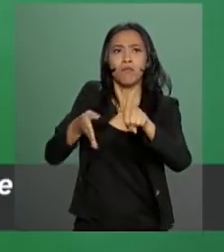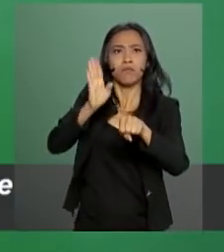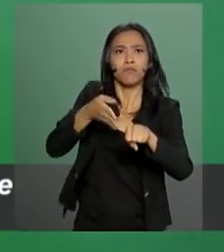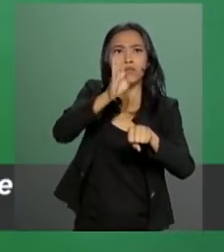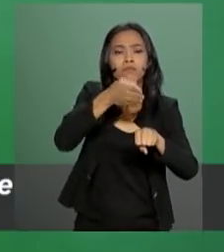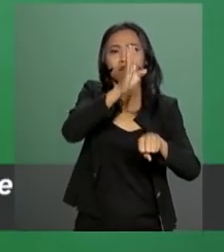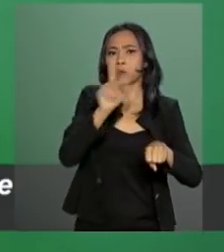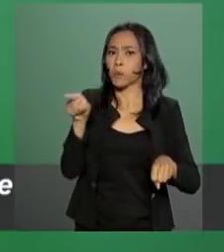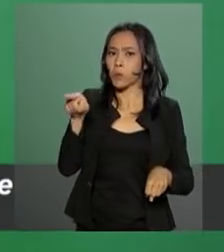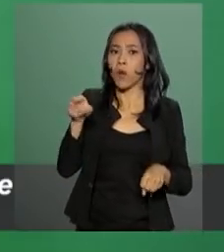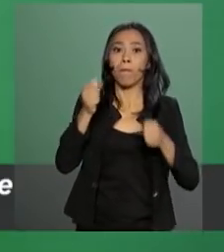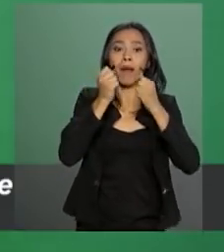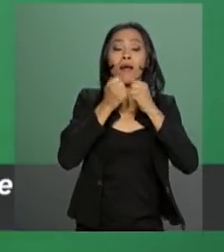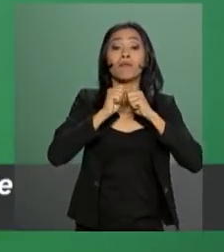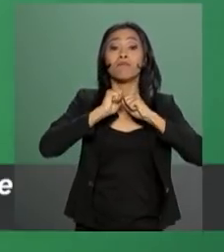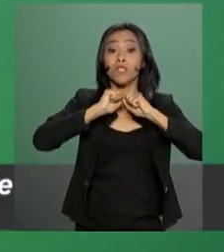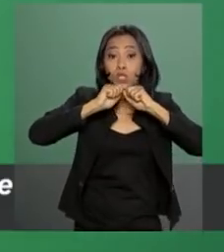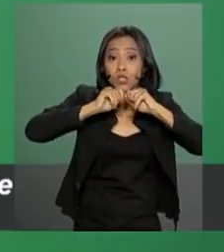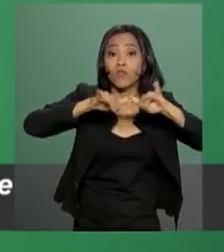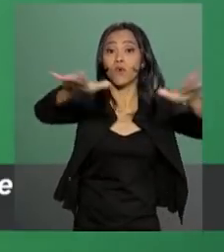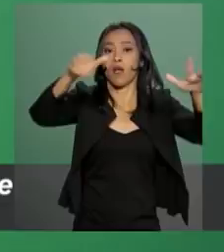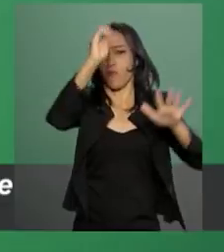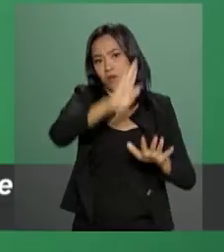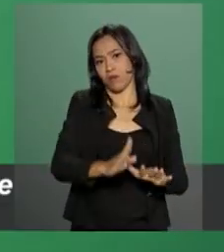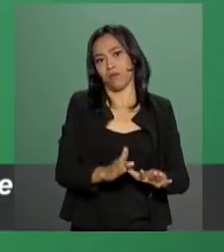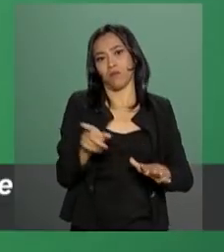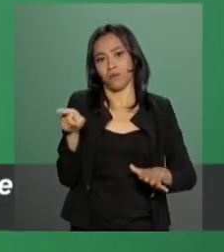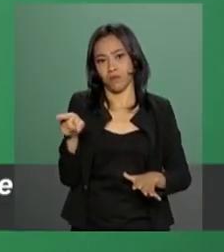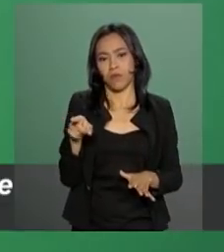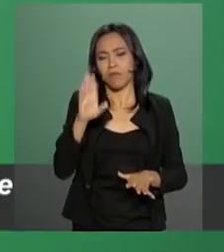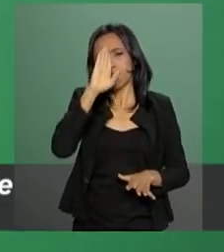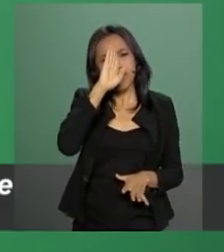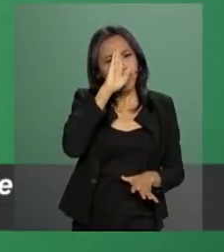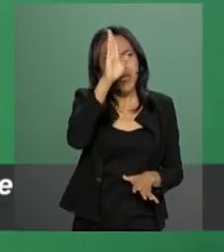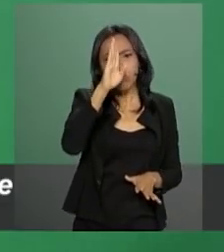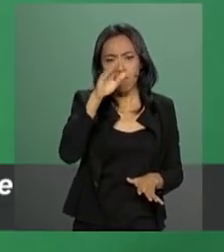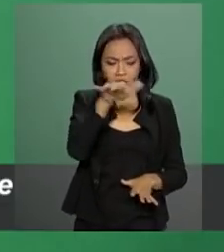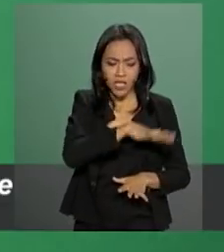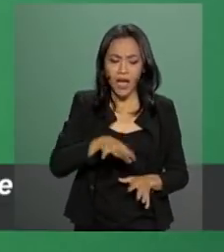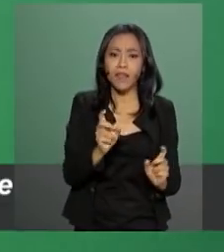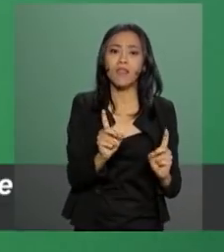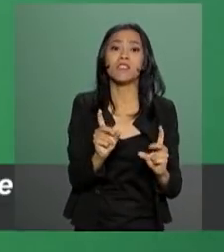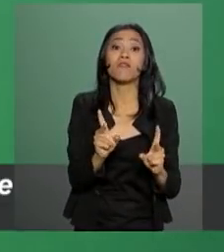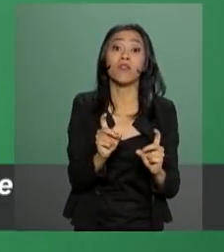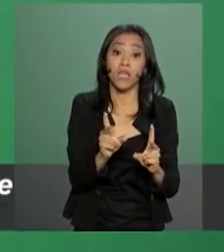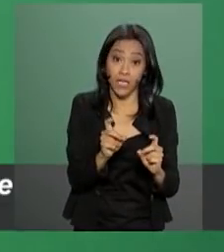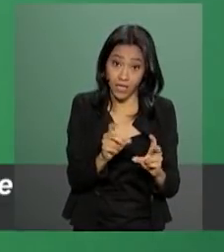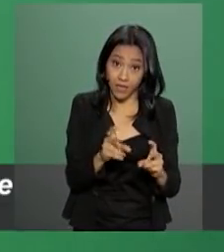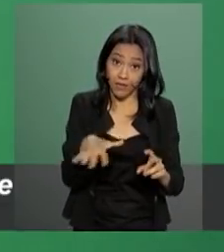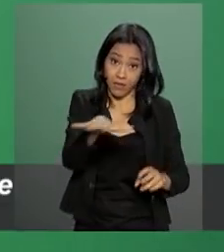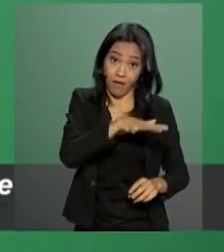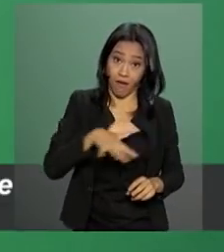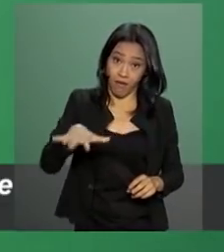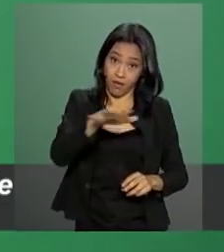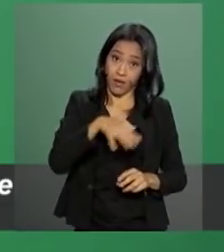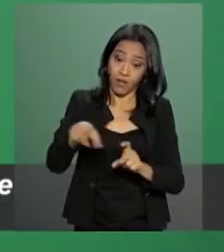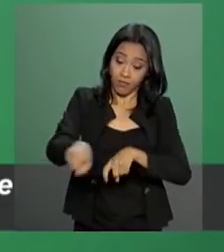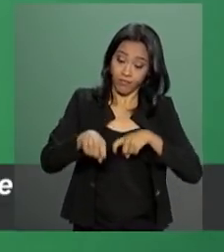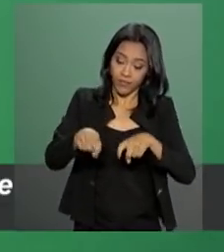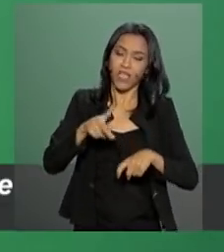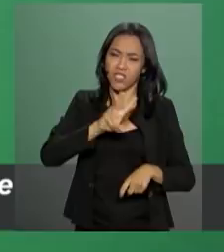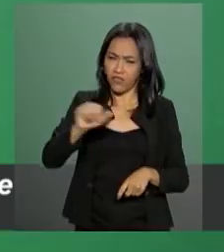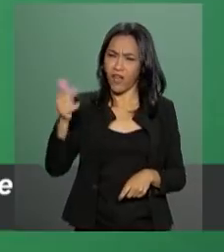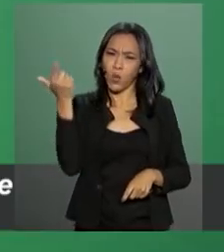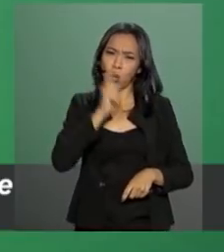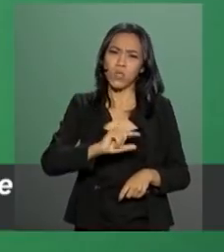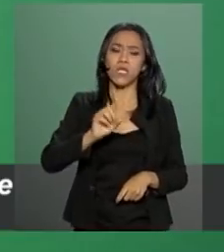o nosso país especialmente as vendas do agronegócio e se deus quiser como disse ele logo atingiremos a marca